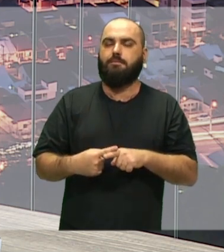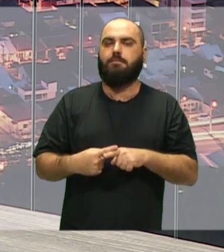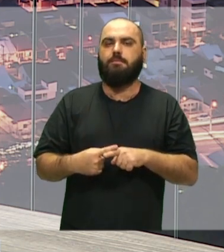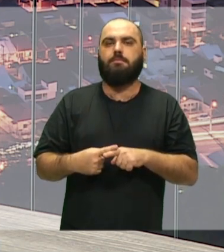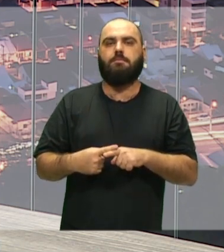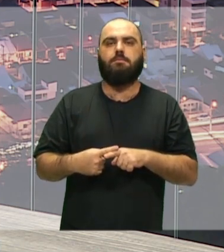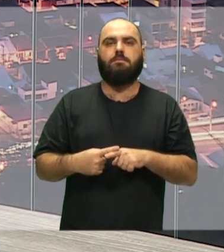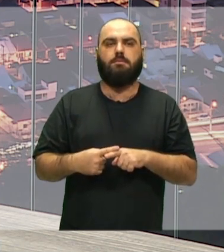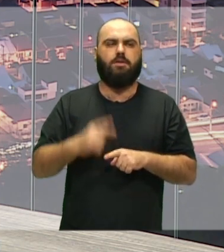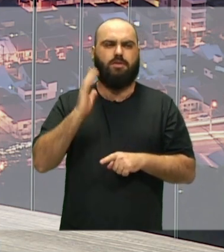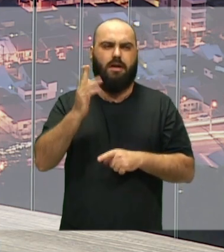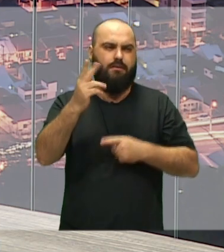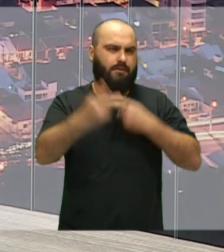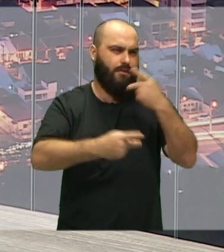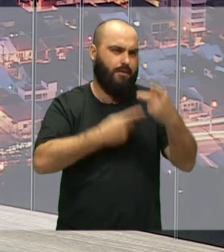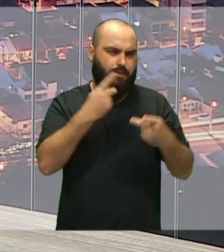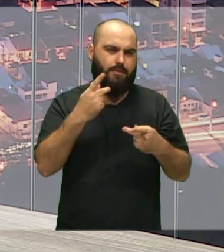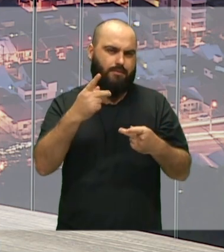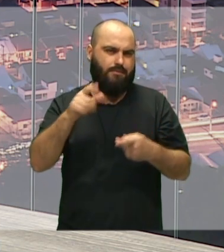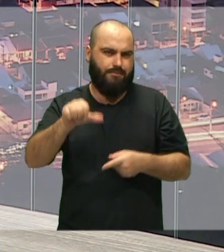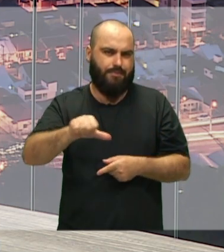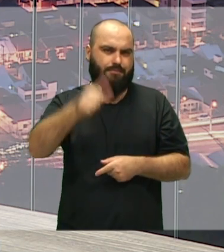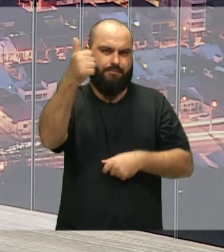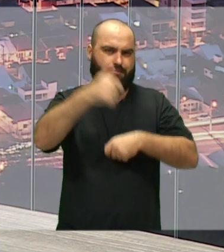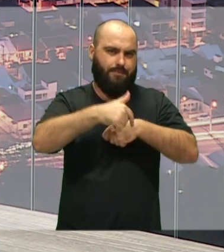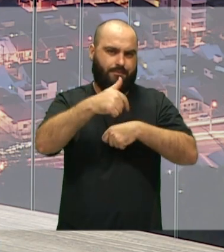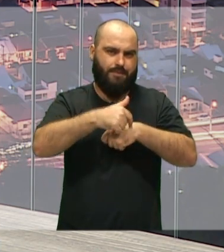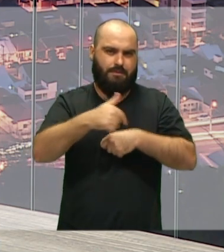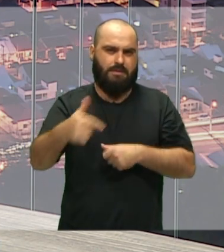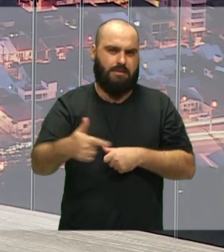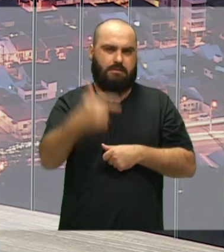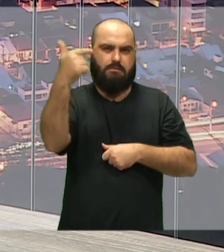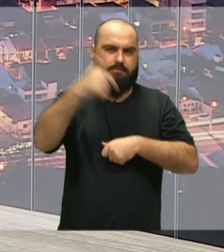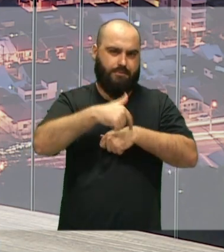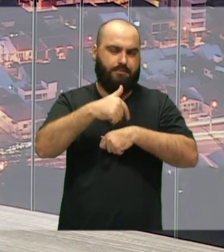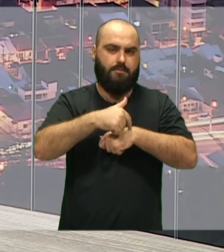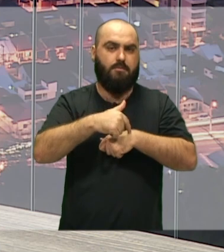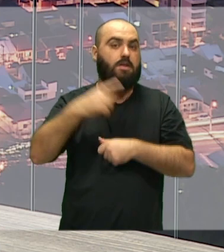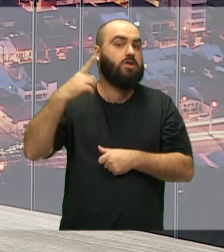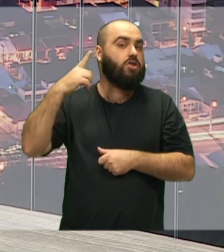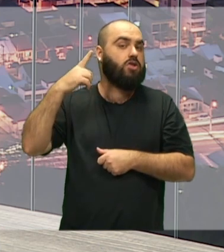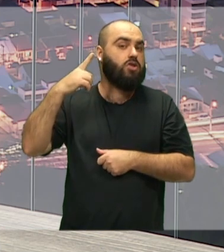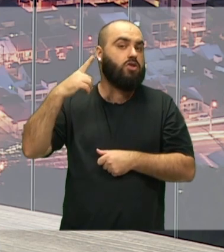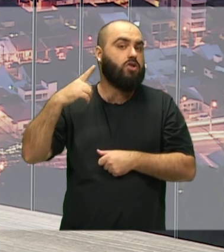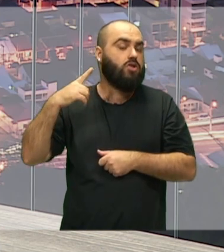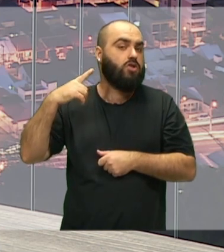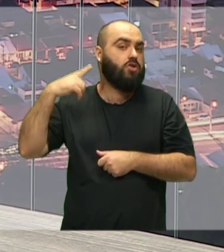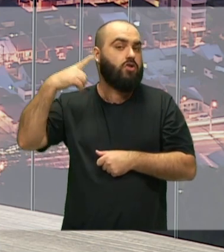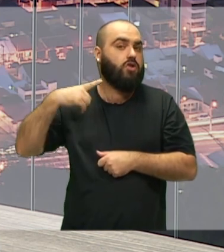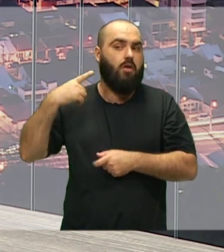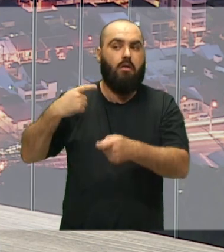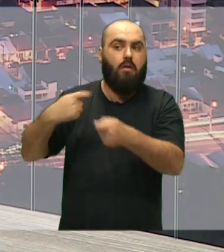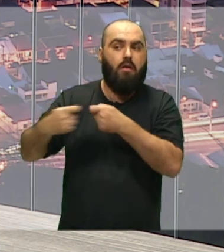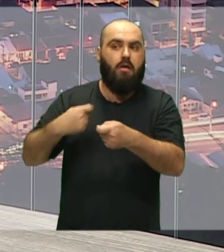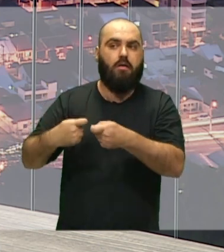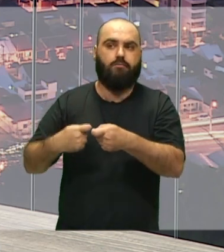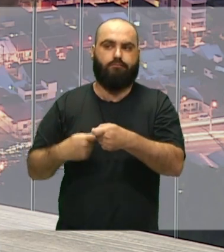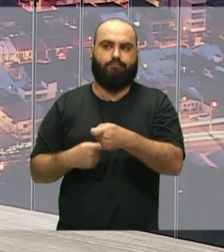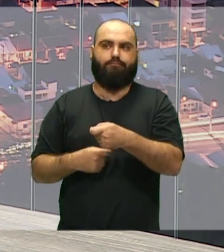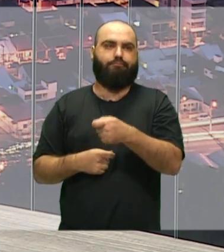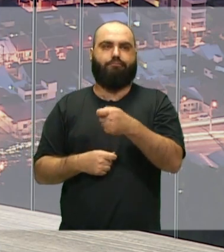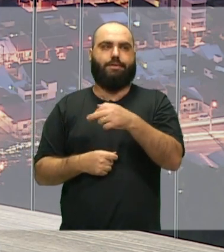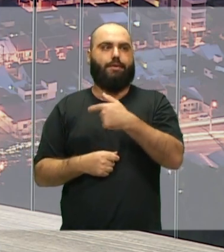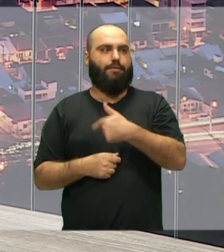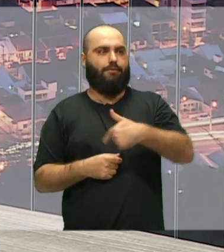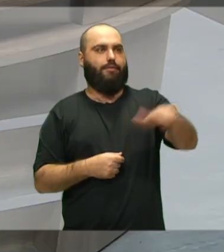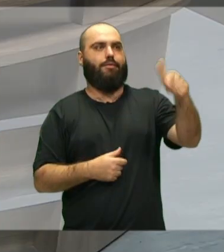falou já no primeiro bloco, no segundo bloco, direito administrativo não é uma coisa assim, não, só se eu for trabalhar na